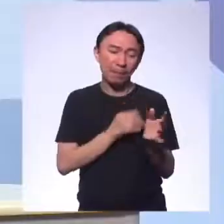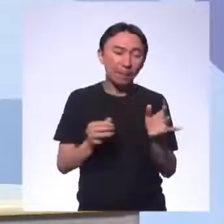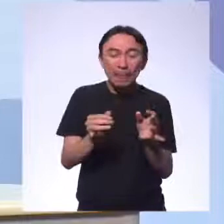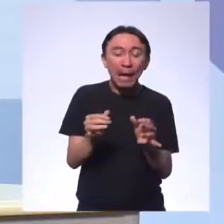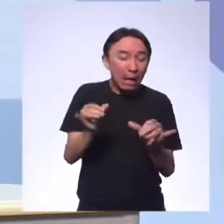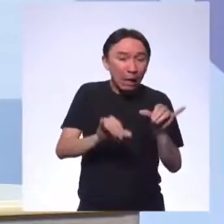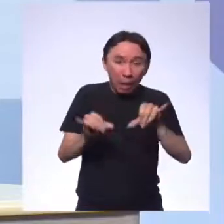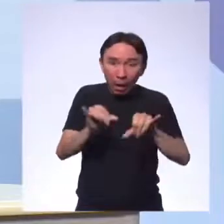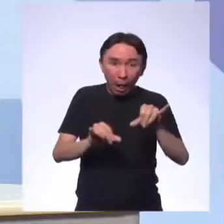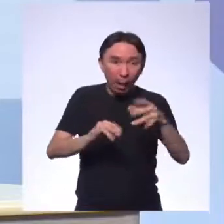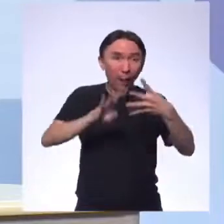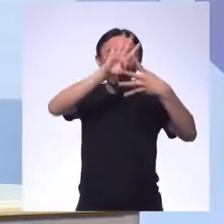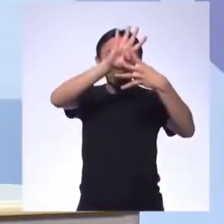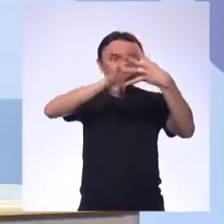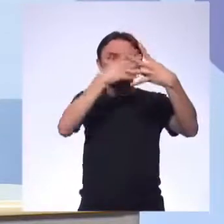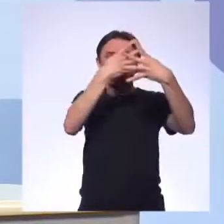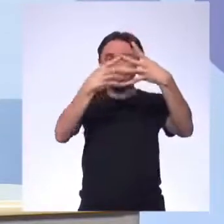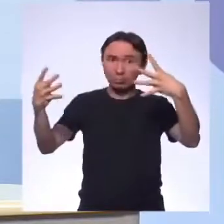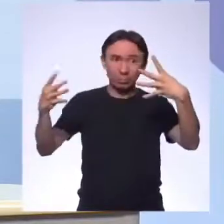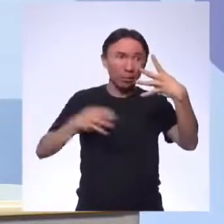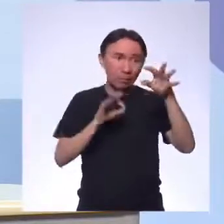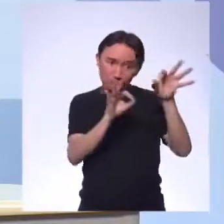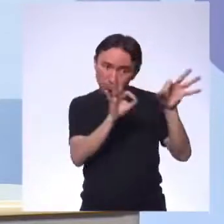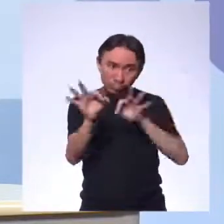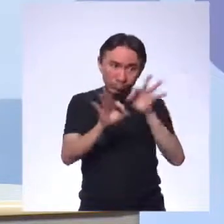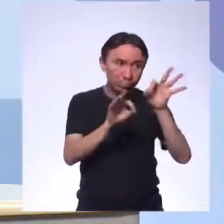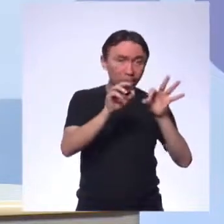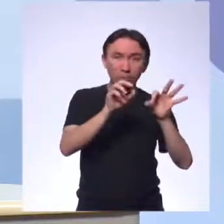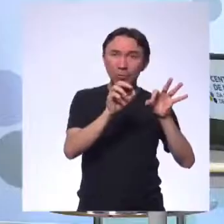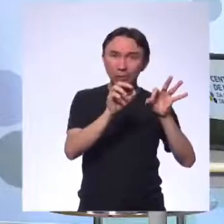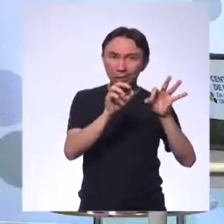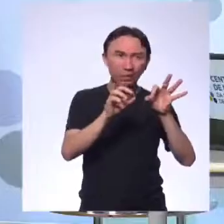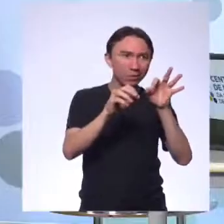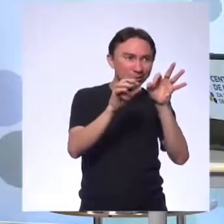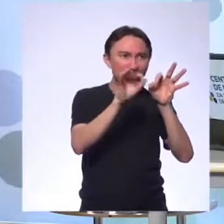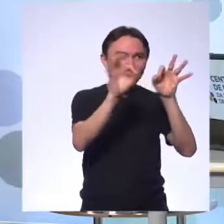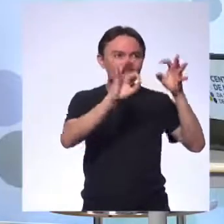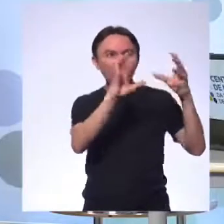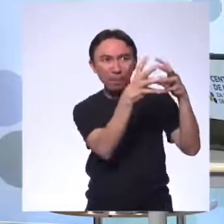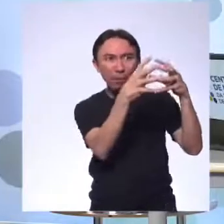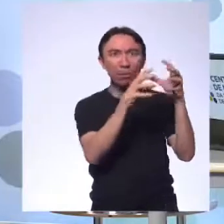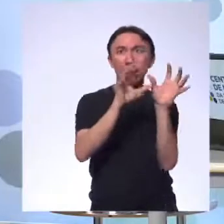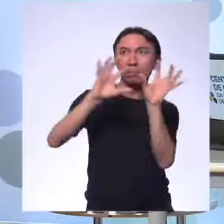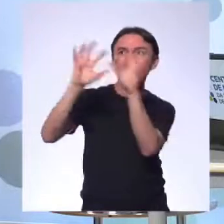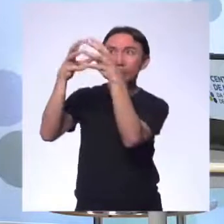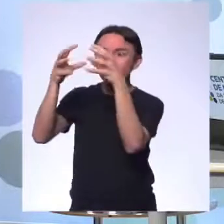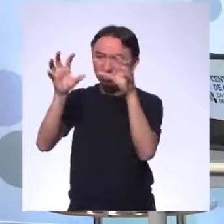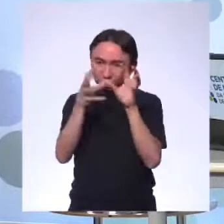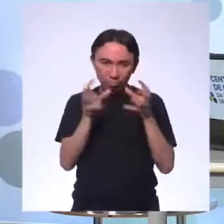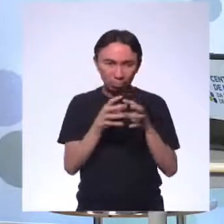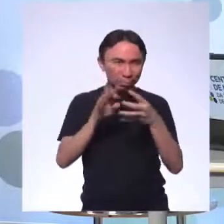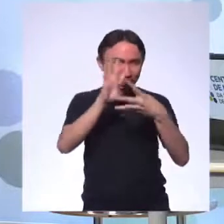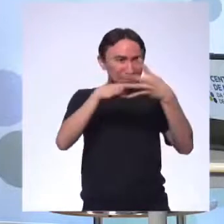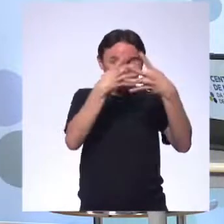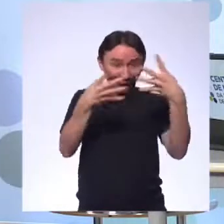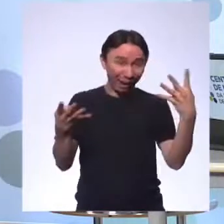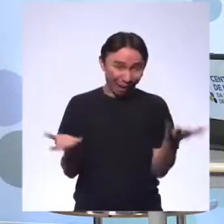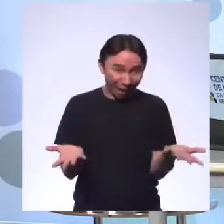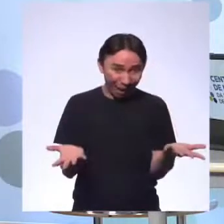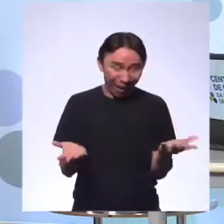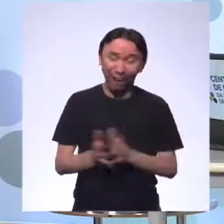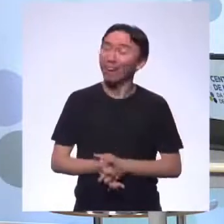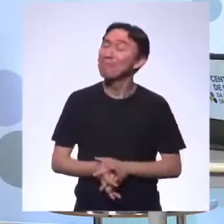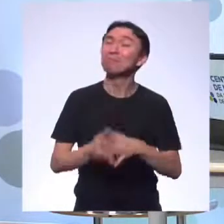acordo com as características. Isso, estão organizados, bonitinho a tabela. Né? Então, existe essa questão, a gente consegue agrupar,